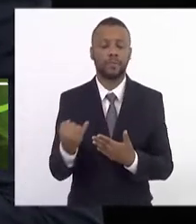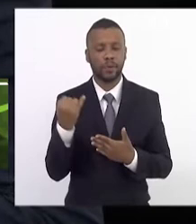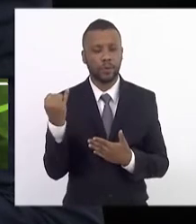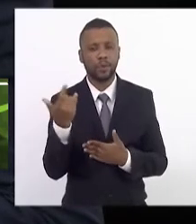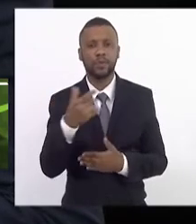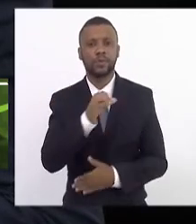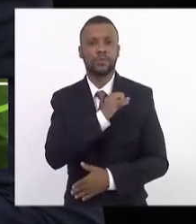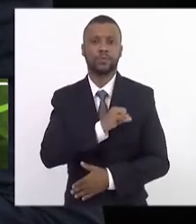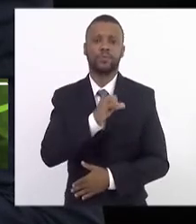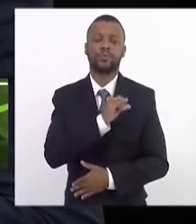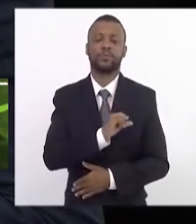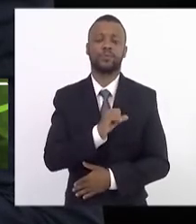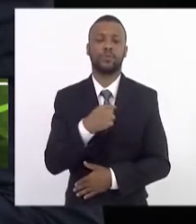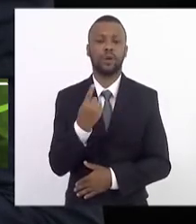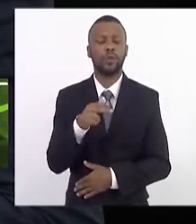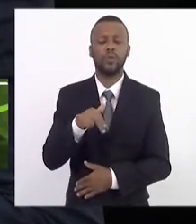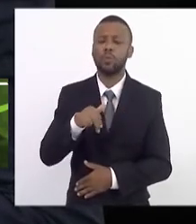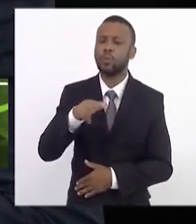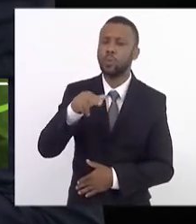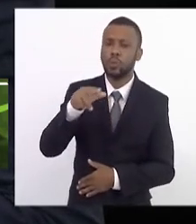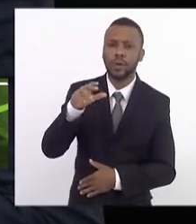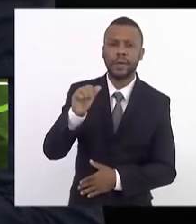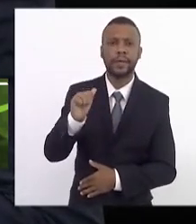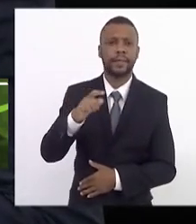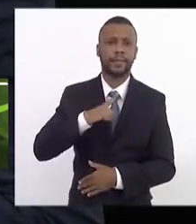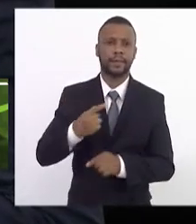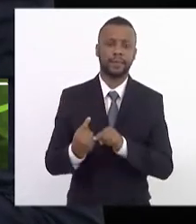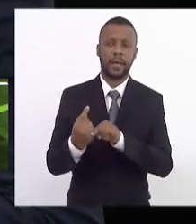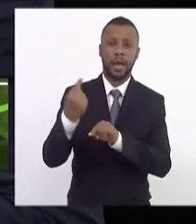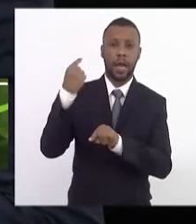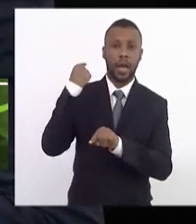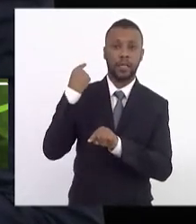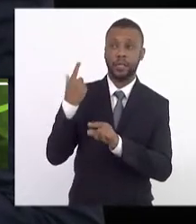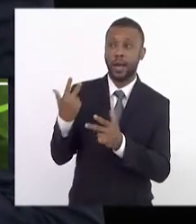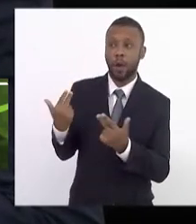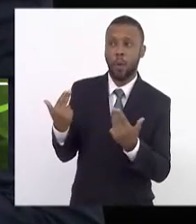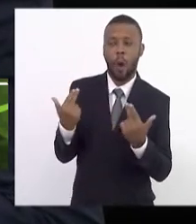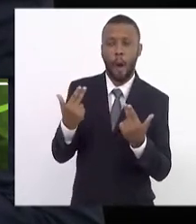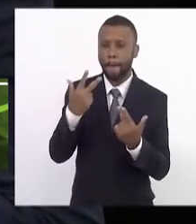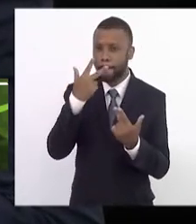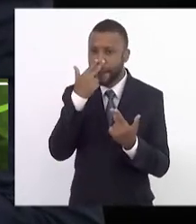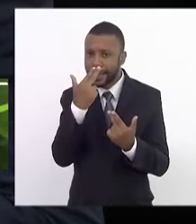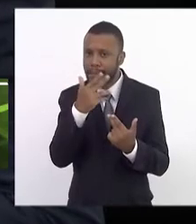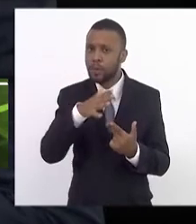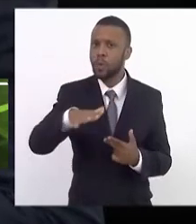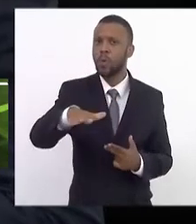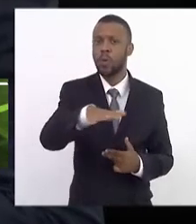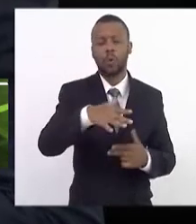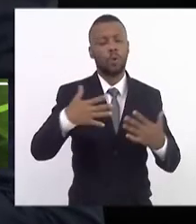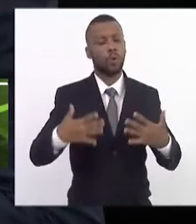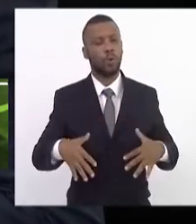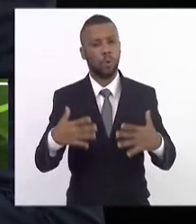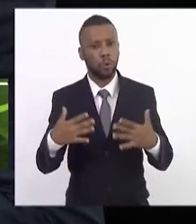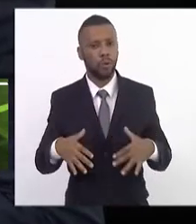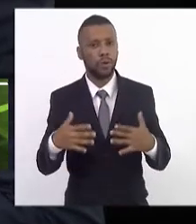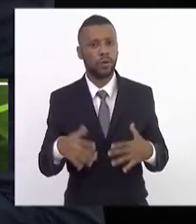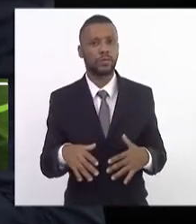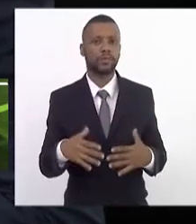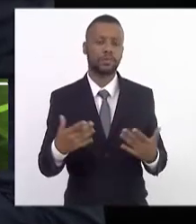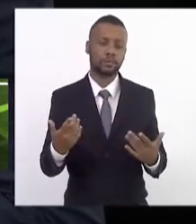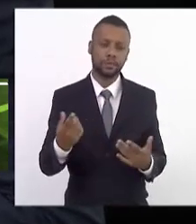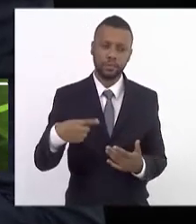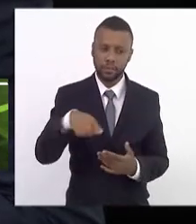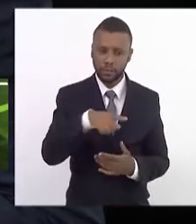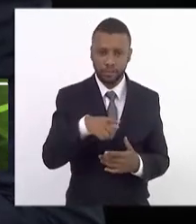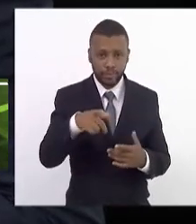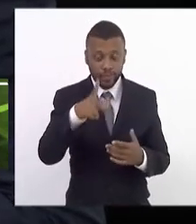que nunca, nunca teve nada dessa robustez, desse tamanho e